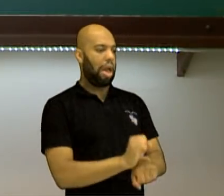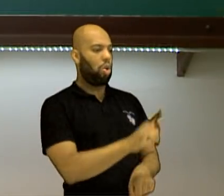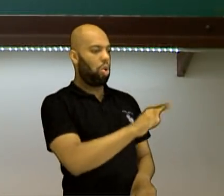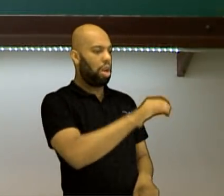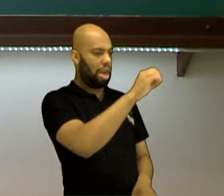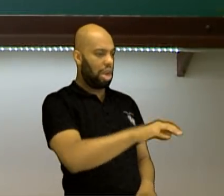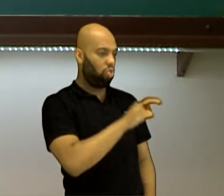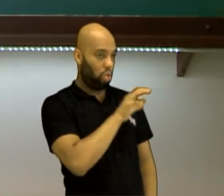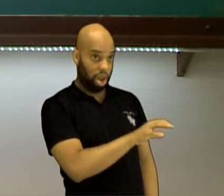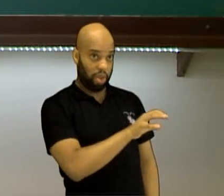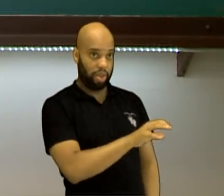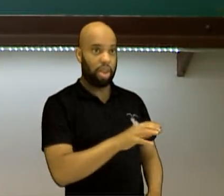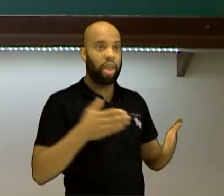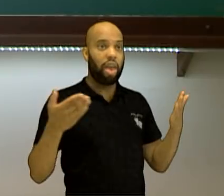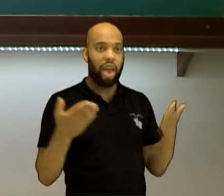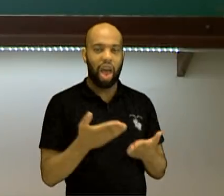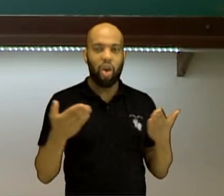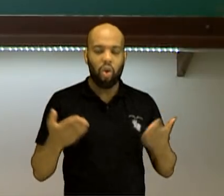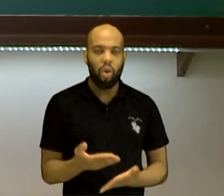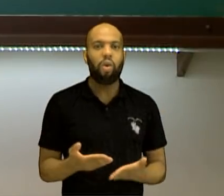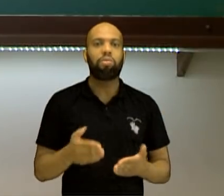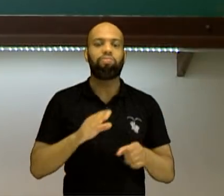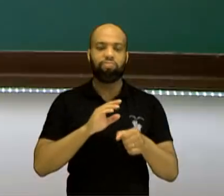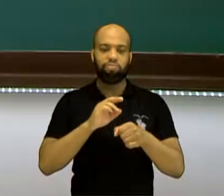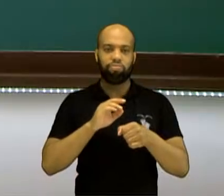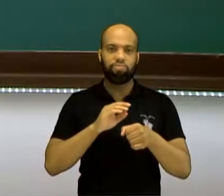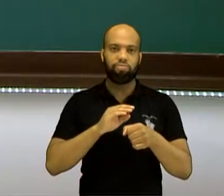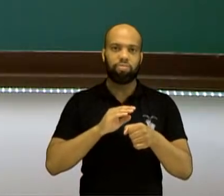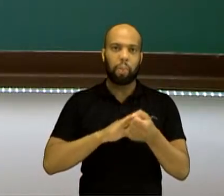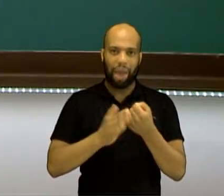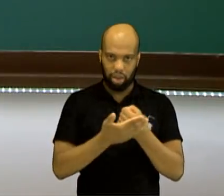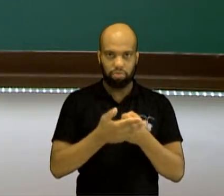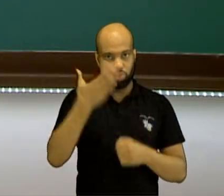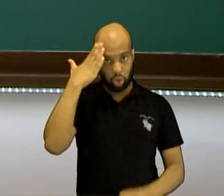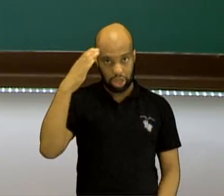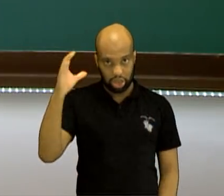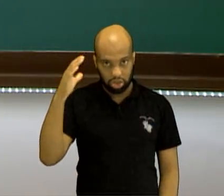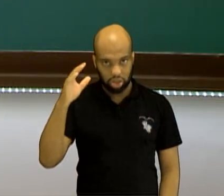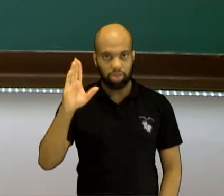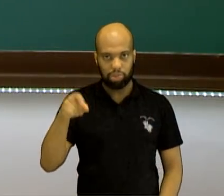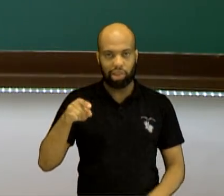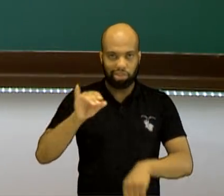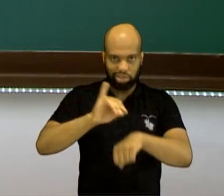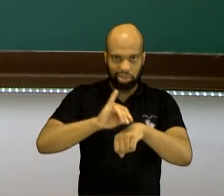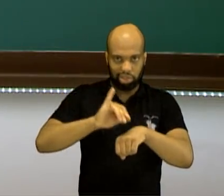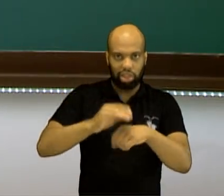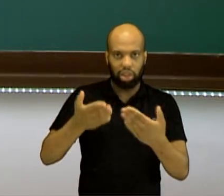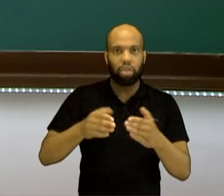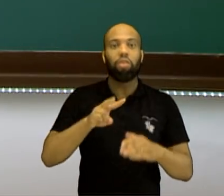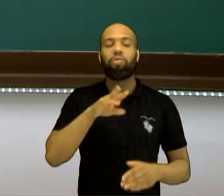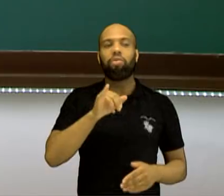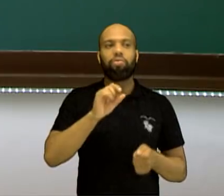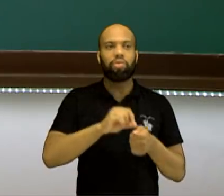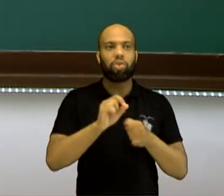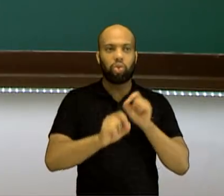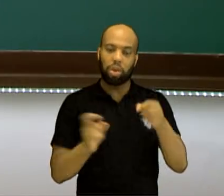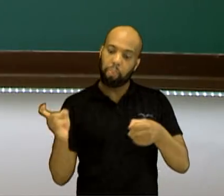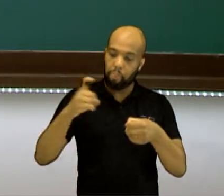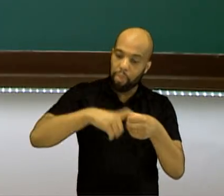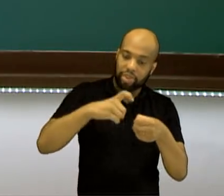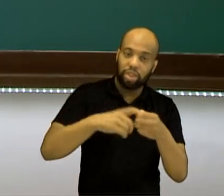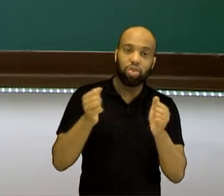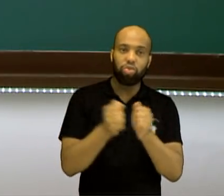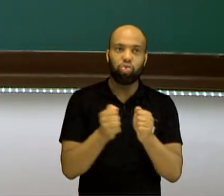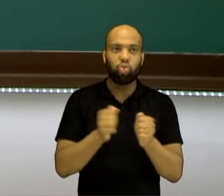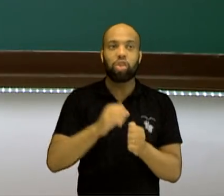nesse território a Prefeitura de Curitiba, em parceria com o C40, que são essas cidades do mundo inteiro, em cooperação,